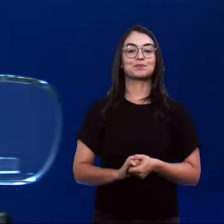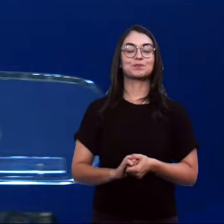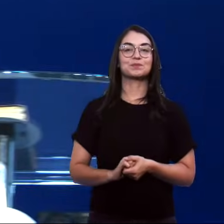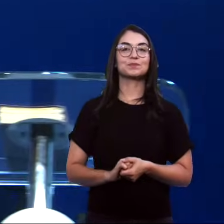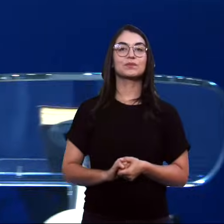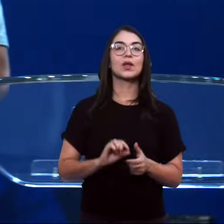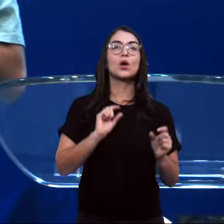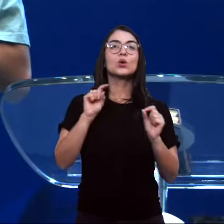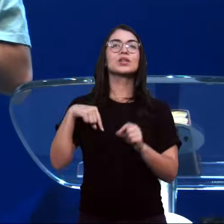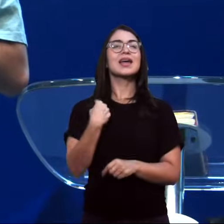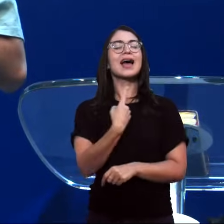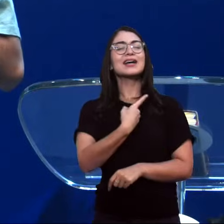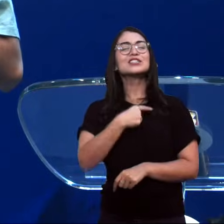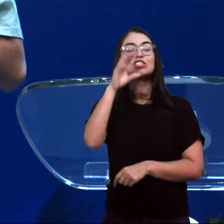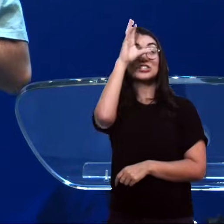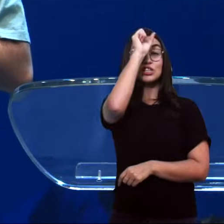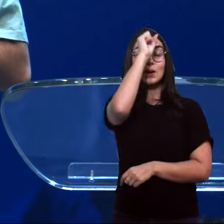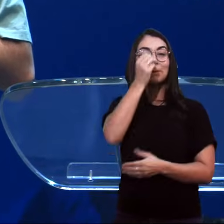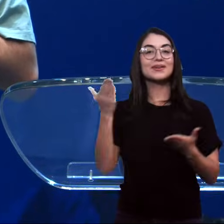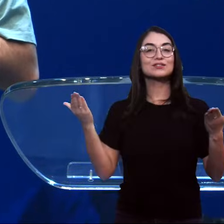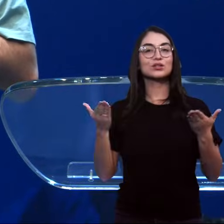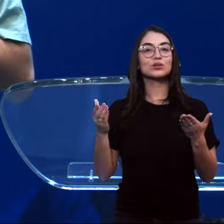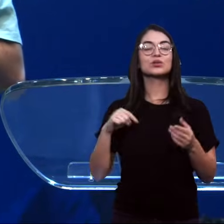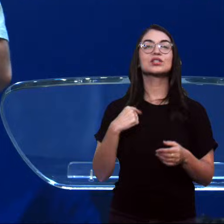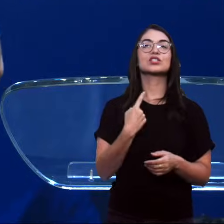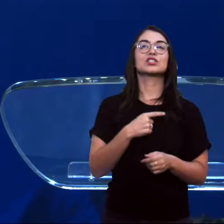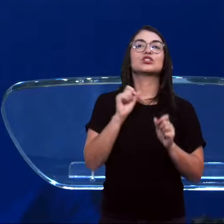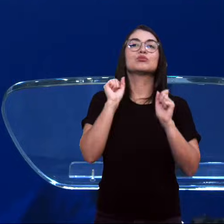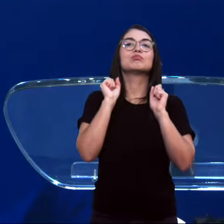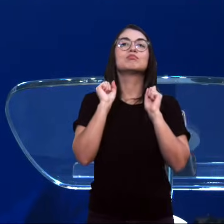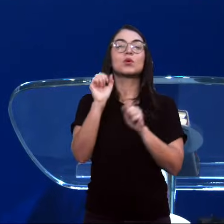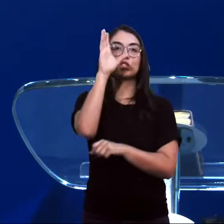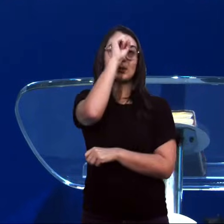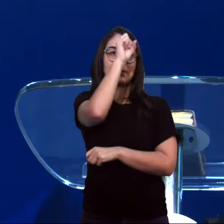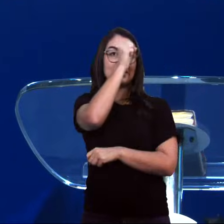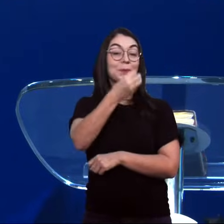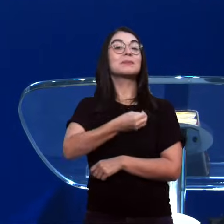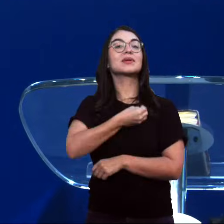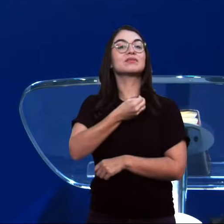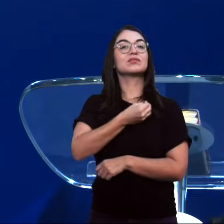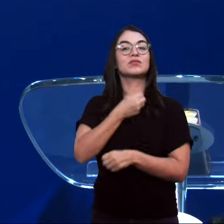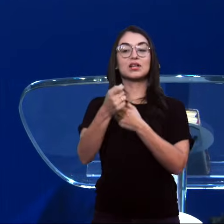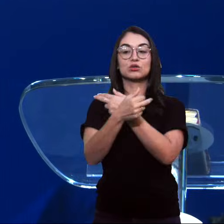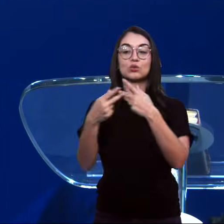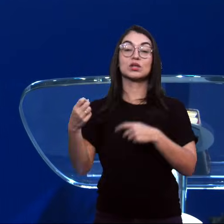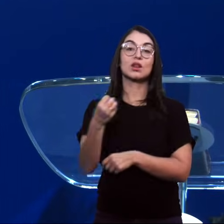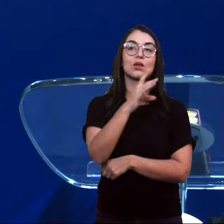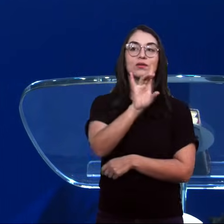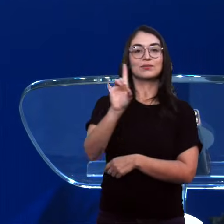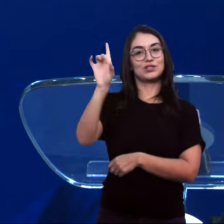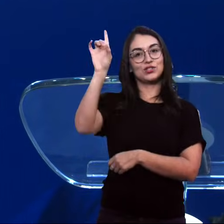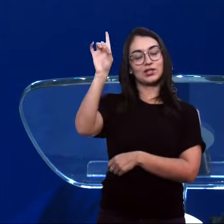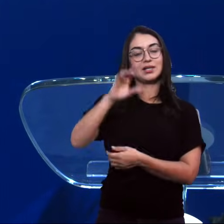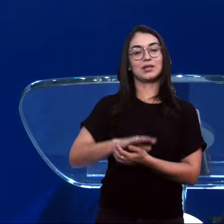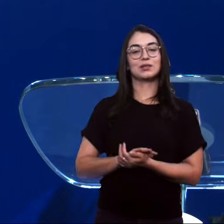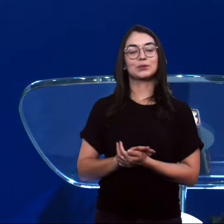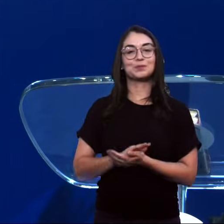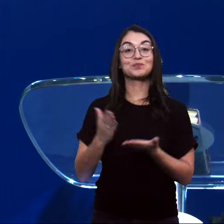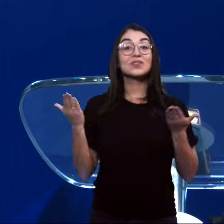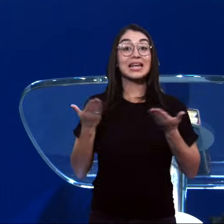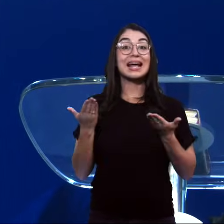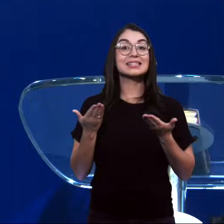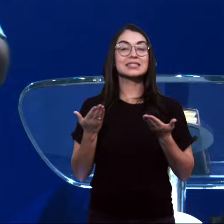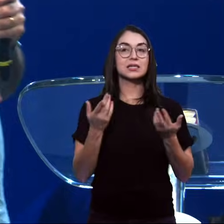eu e você podemos aprender para viver o novo de Deus? É que, assim como